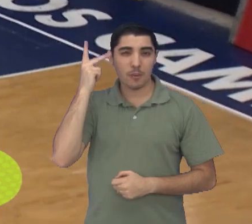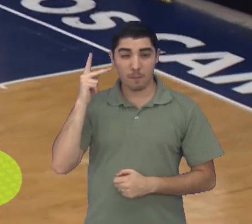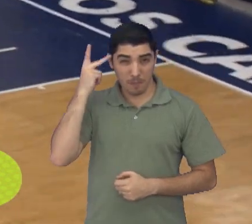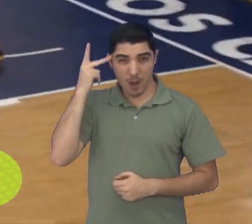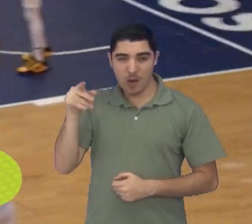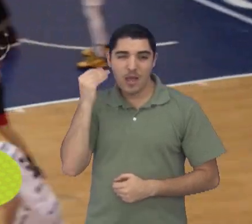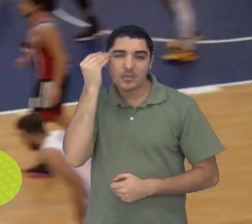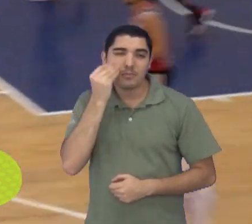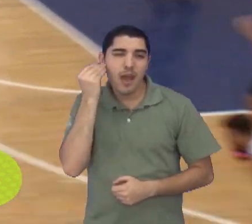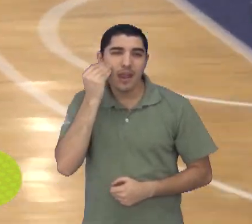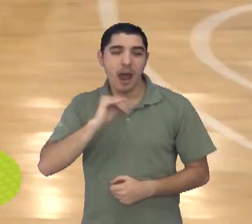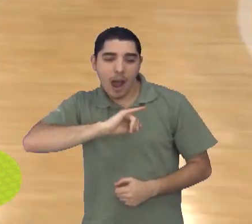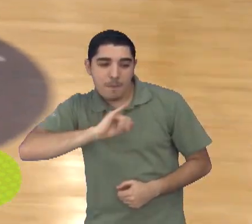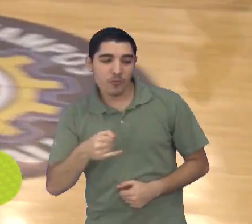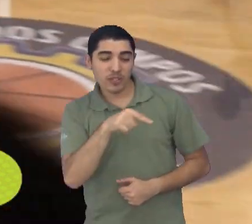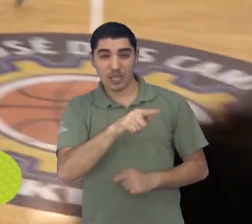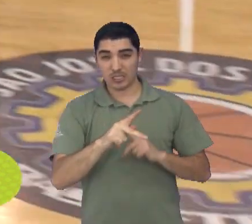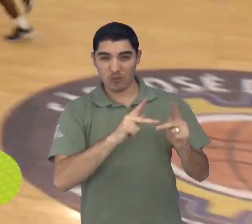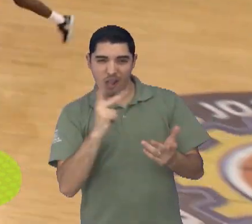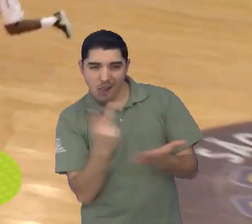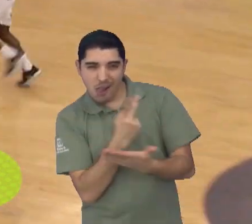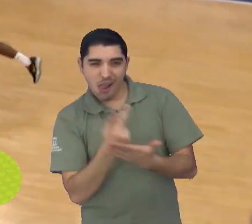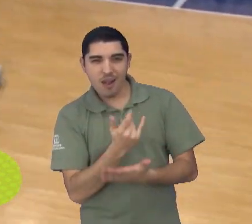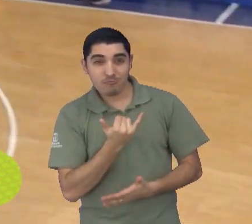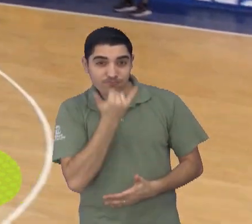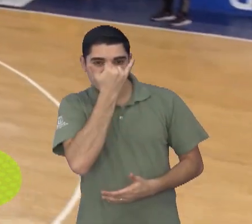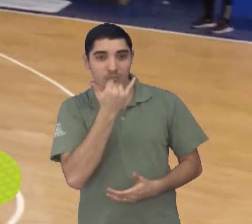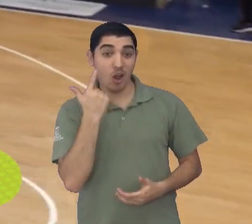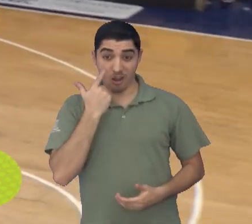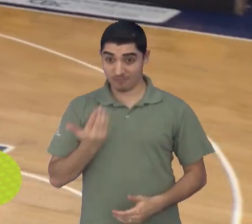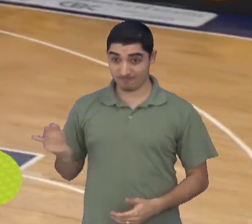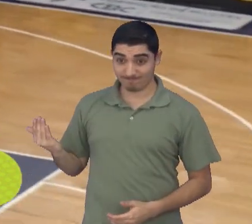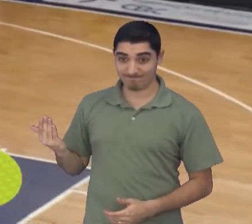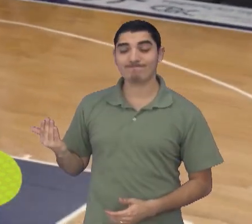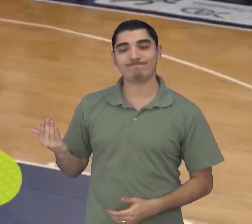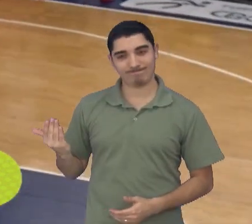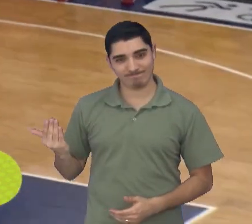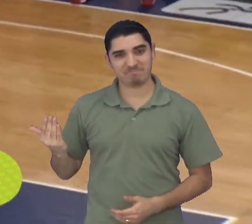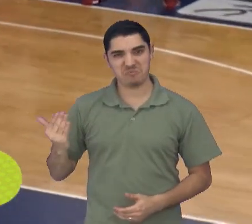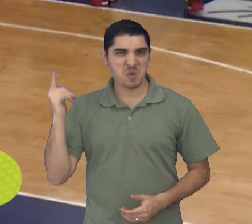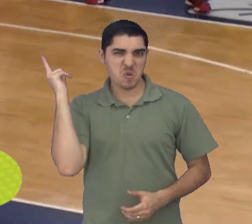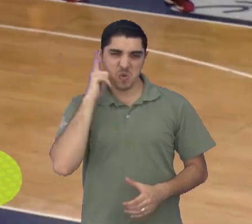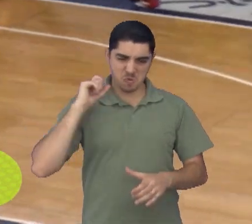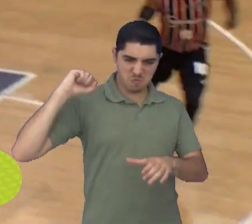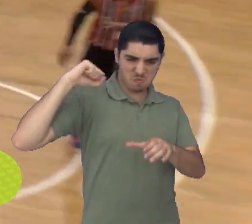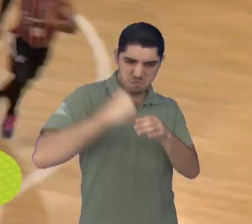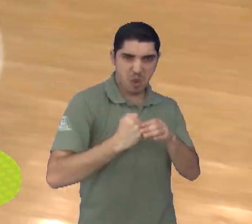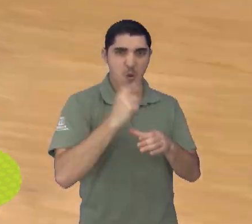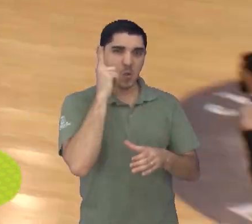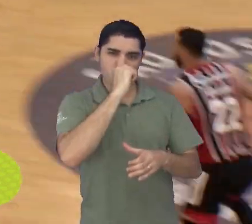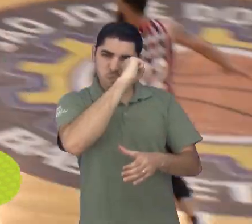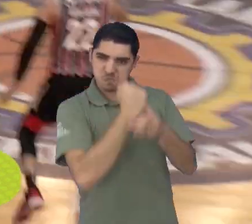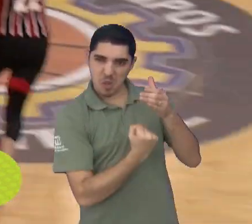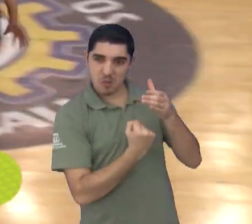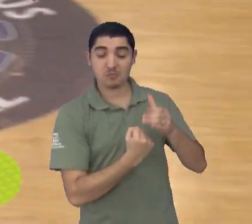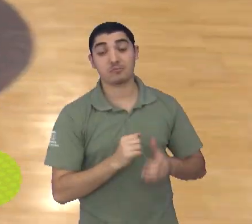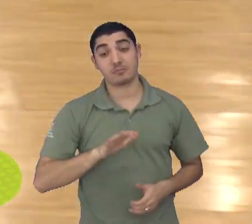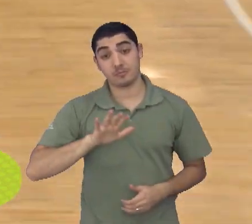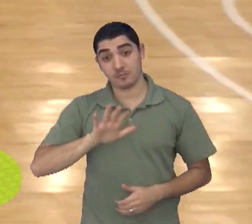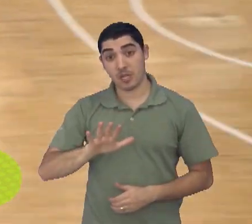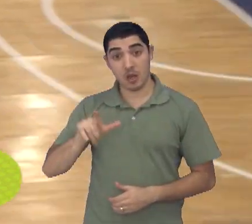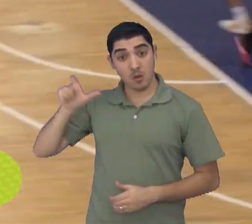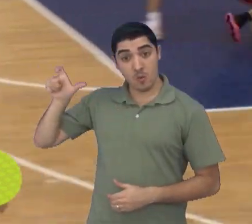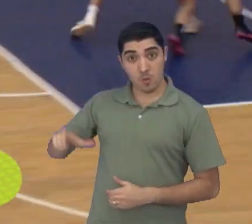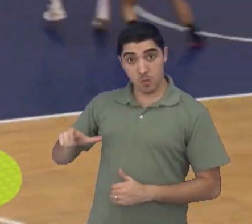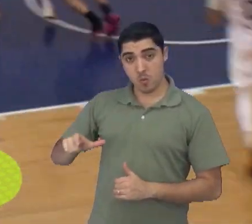Paulo aproveitava os vacilos dos joseenses, como esse que resultou nessa enterrada do Bennett. Na velocidade, o